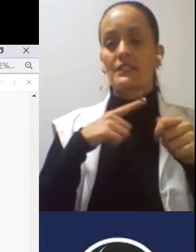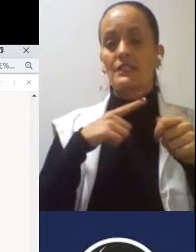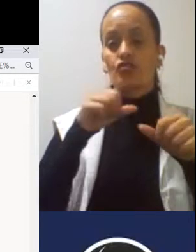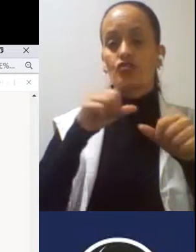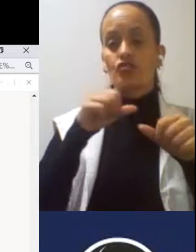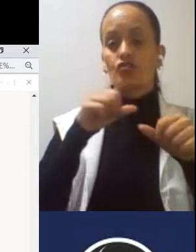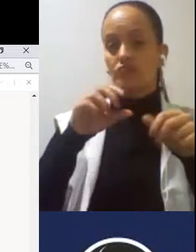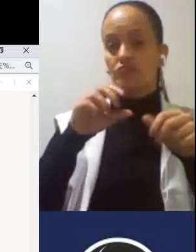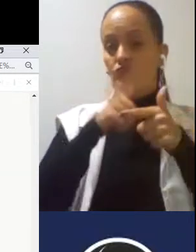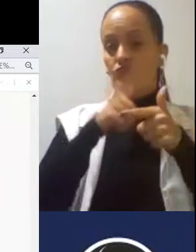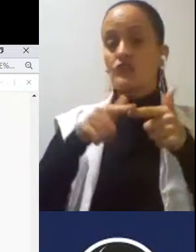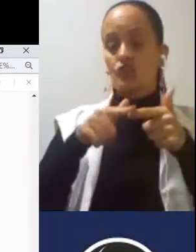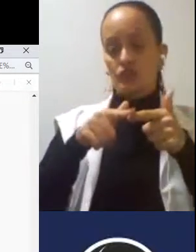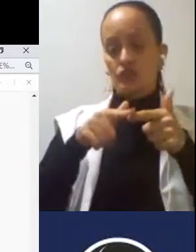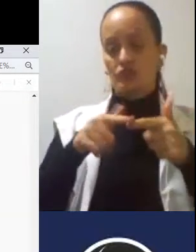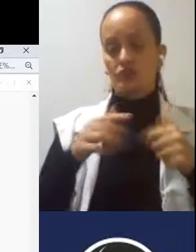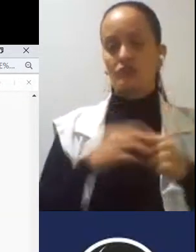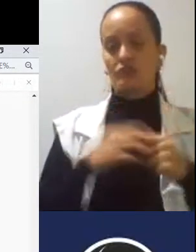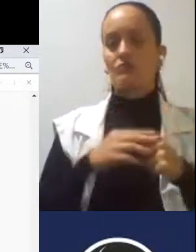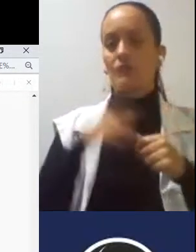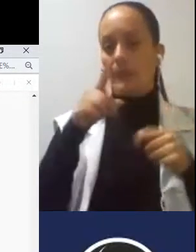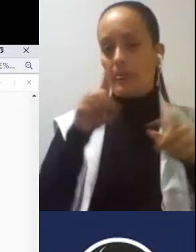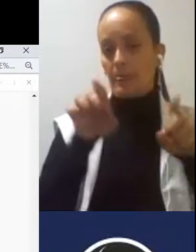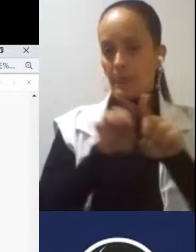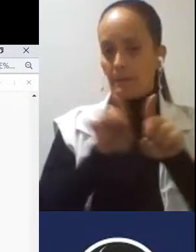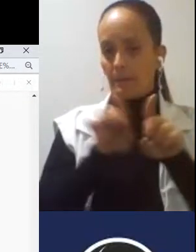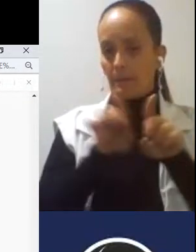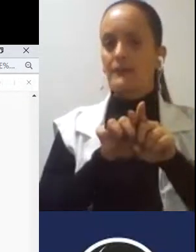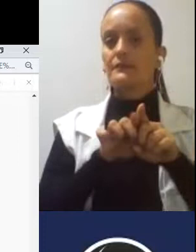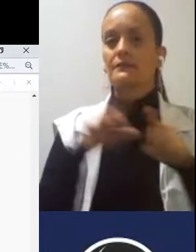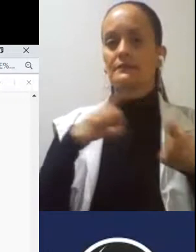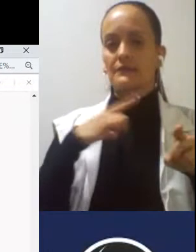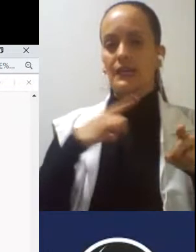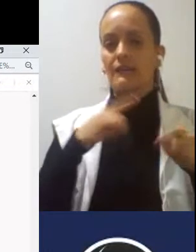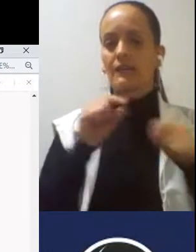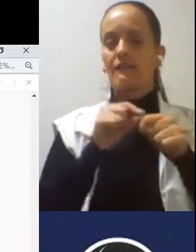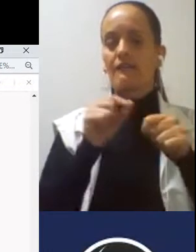do circuito em série, que vai fazer a outra análise do circuito em paralelo.